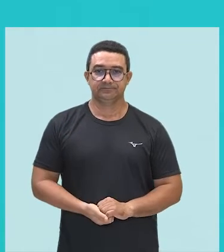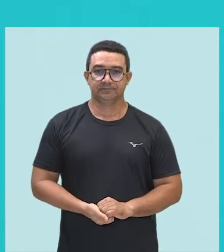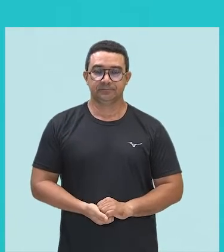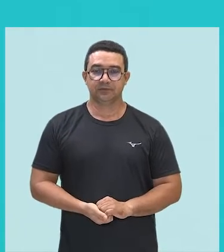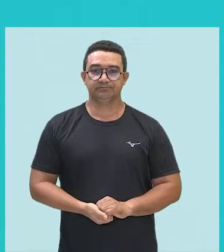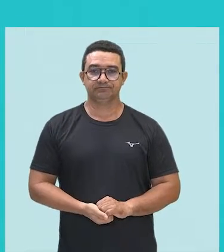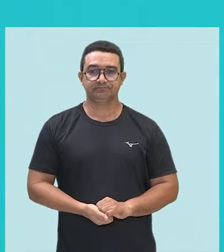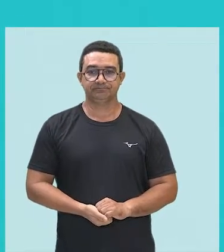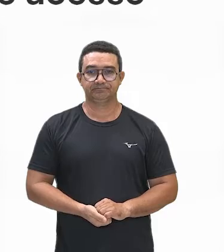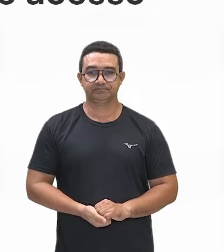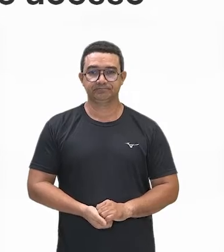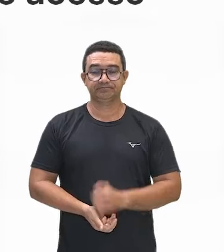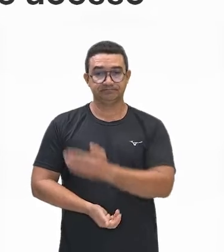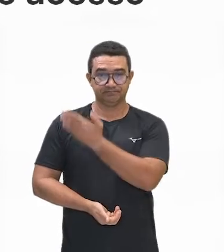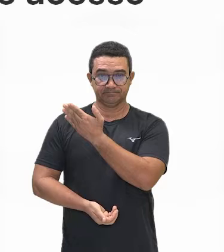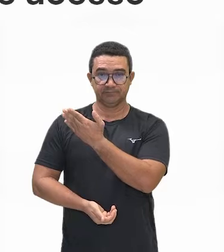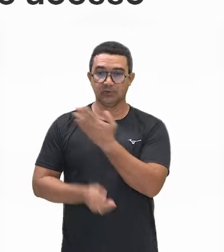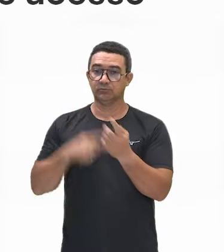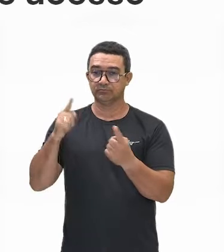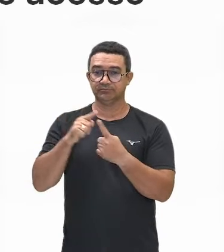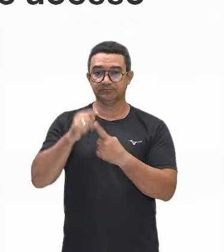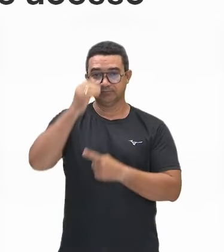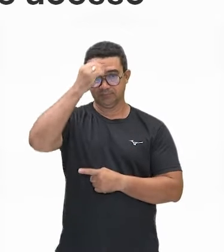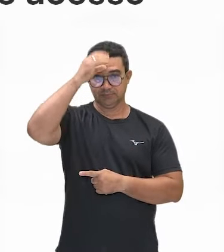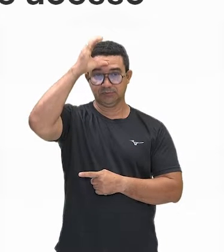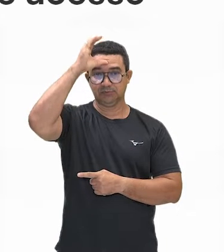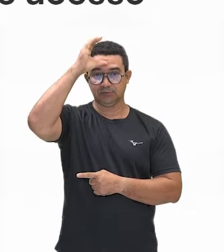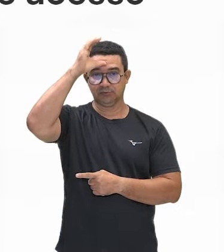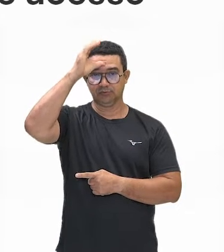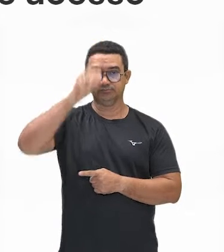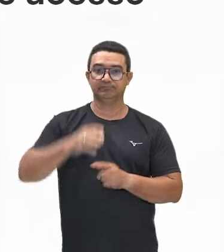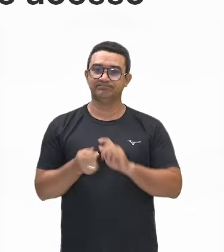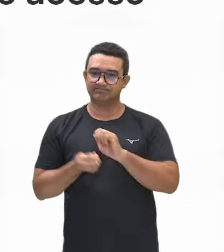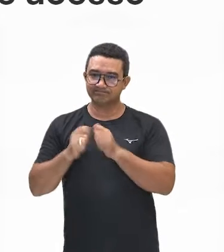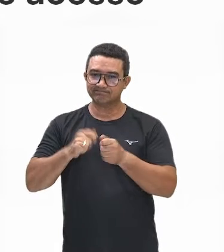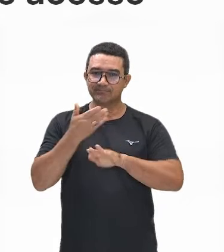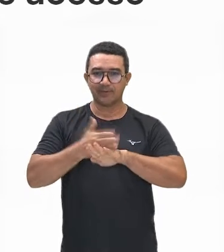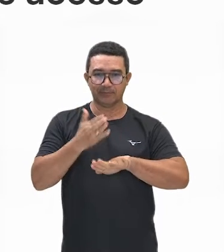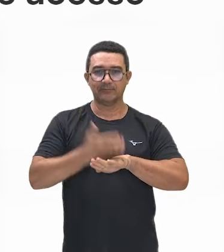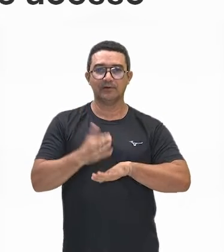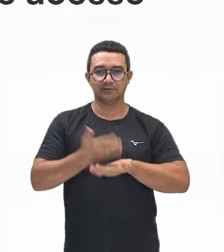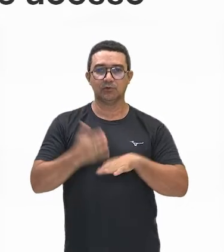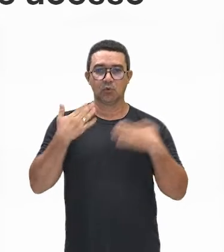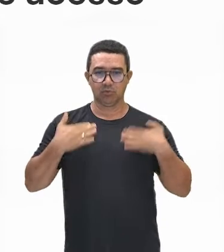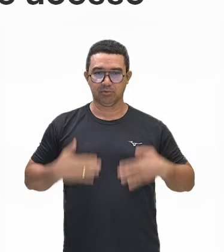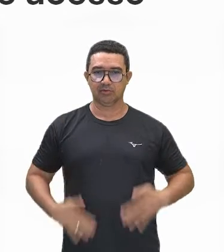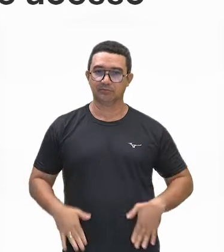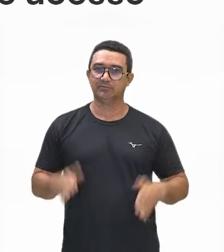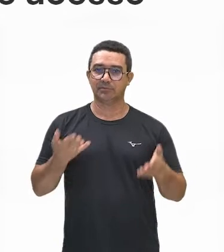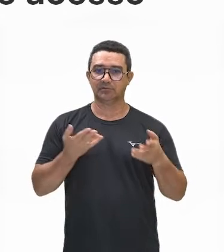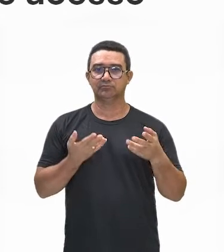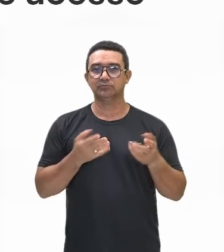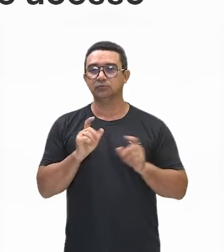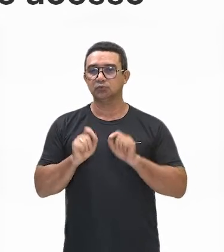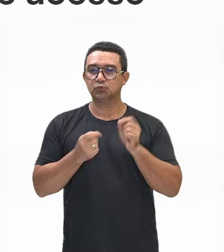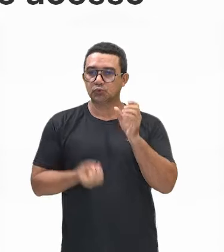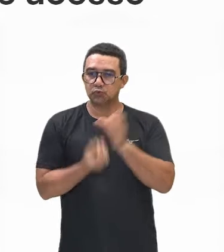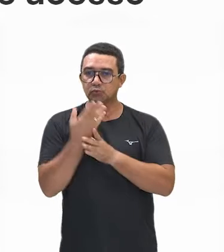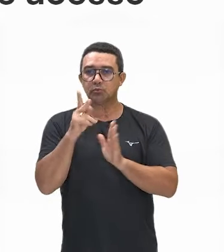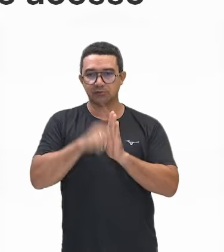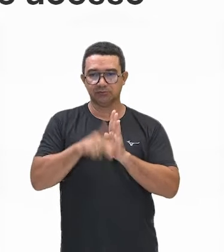nós temos para a nossa aula. Nosso objeto de conhecimento, ressignificação das práticas corporais para a construção do projeto de